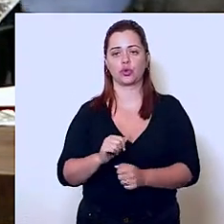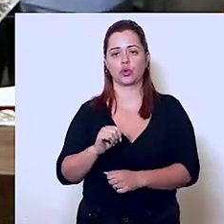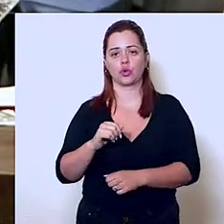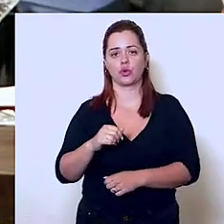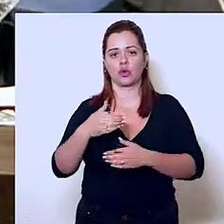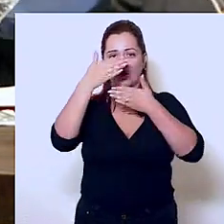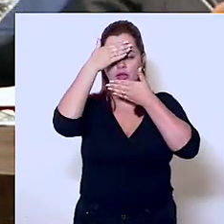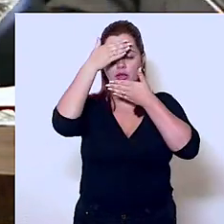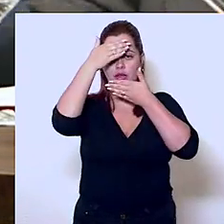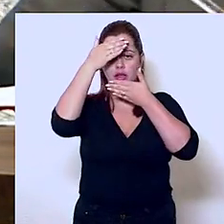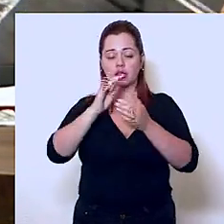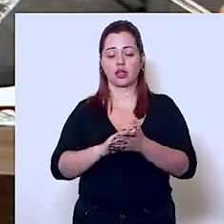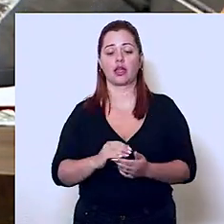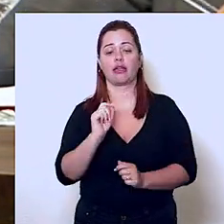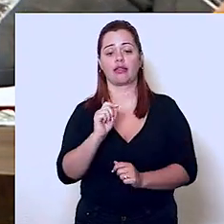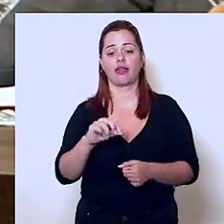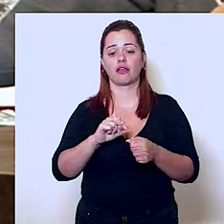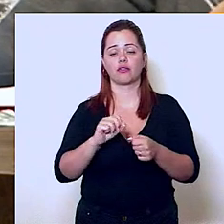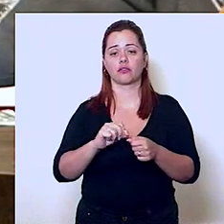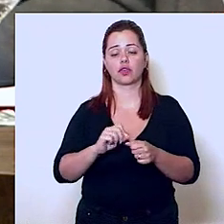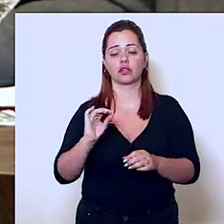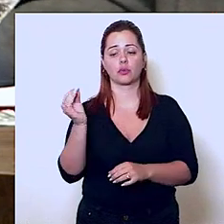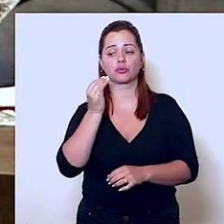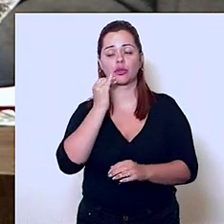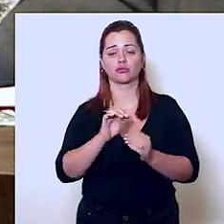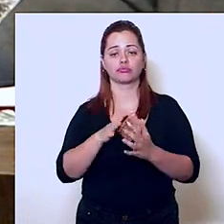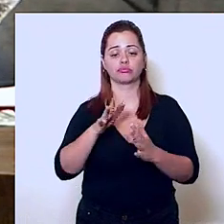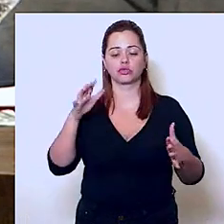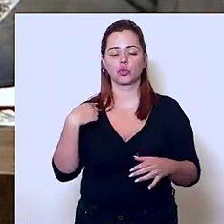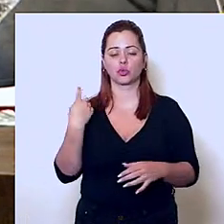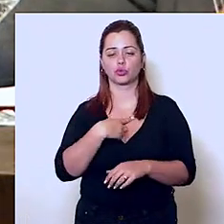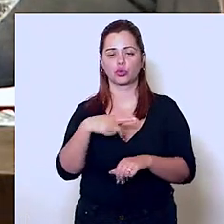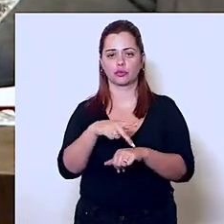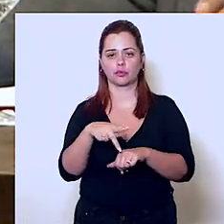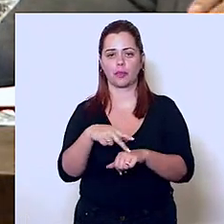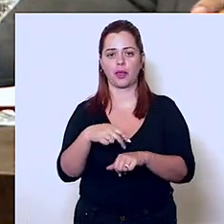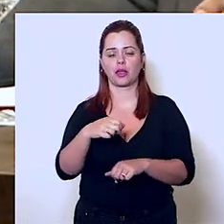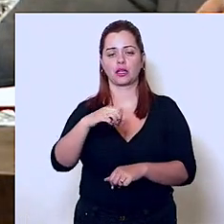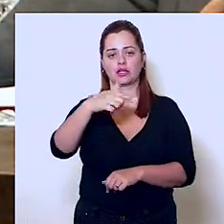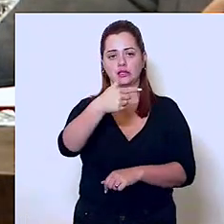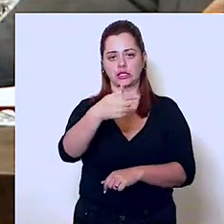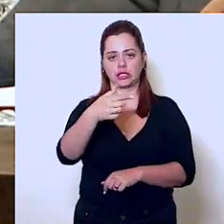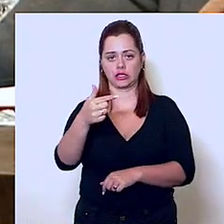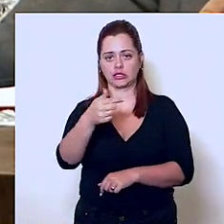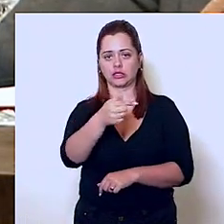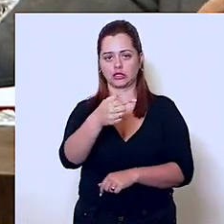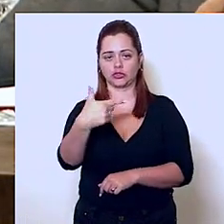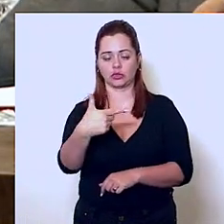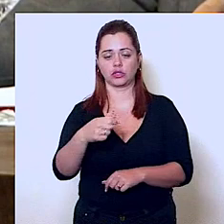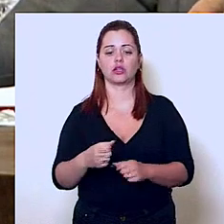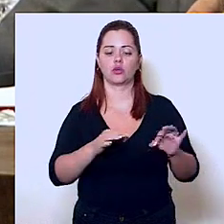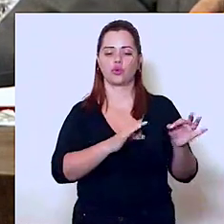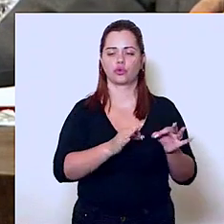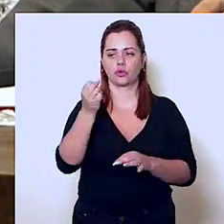oportunidades enormes aqui para o nosso país, né? Em 1972, ele organizou uma viagem exploratória para o